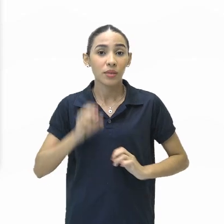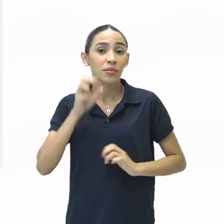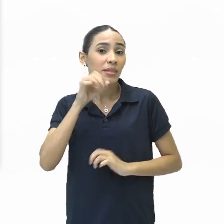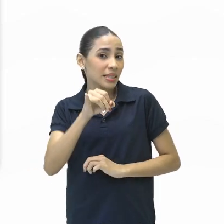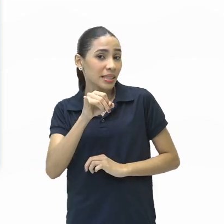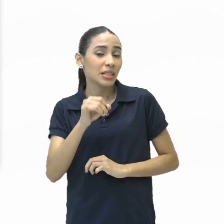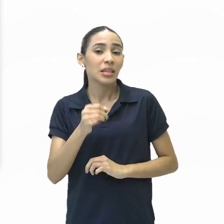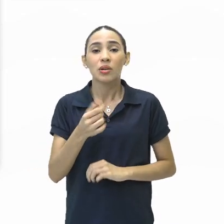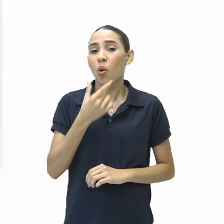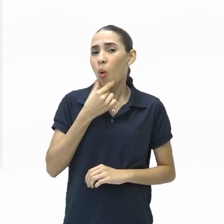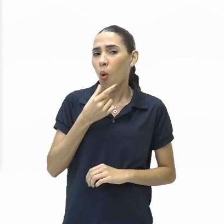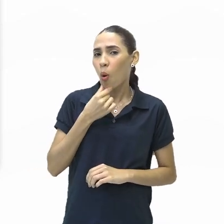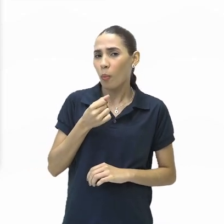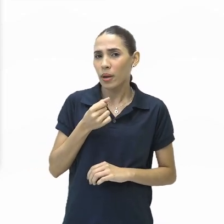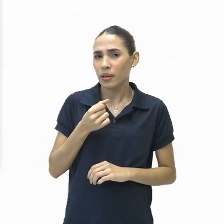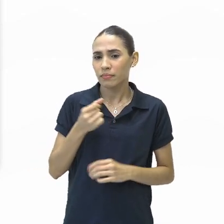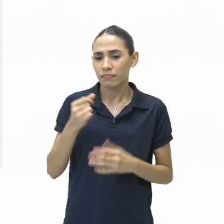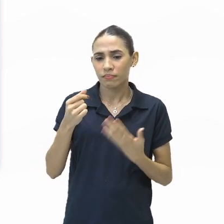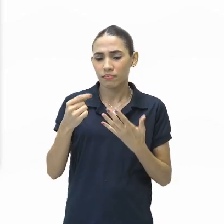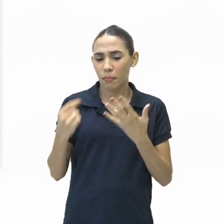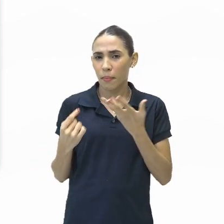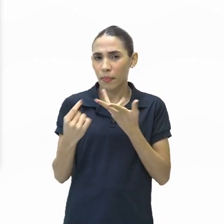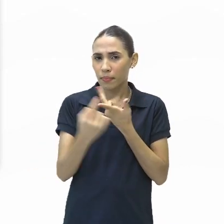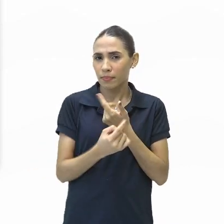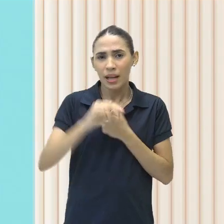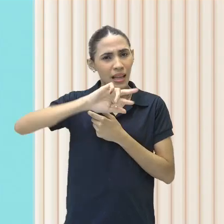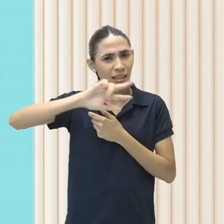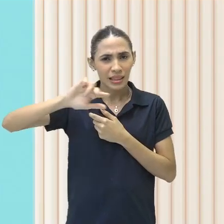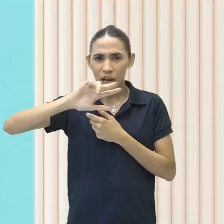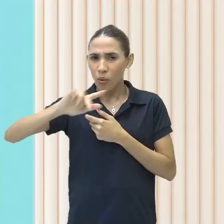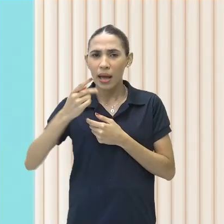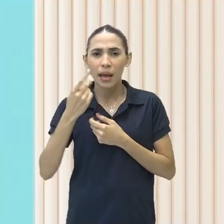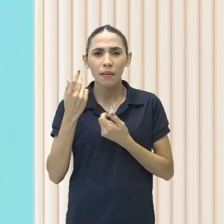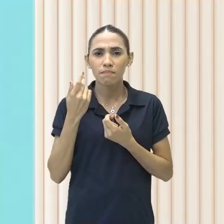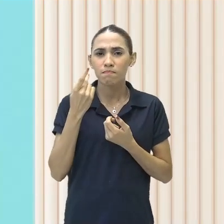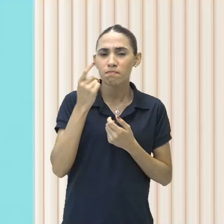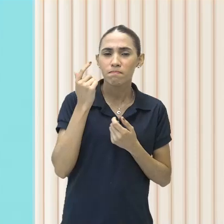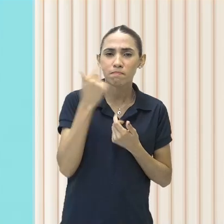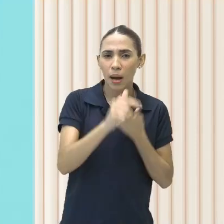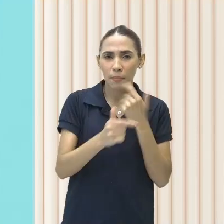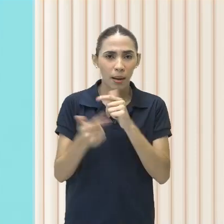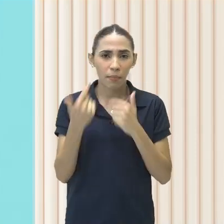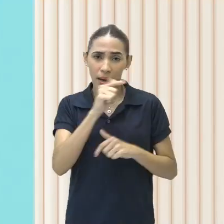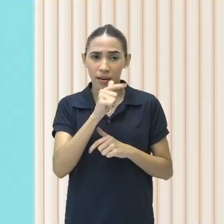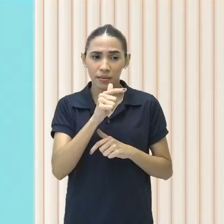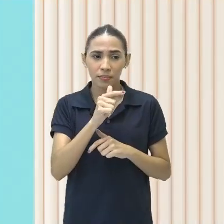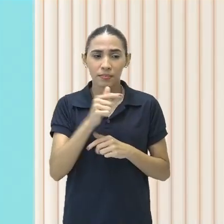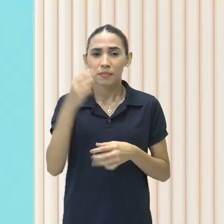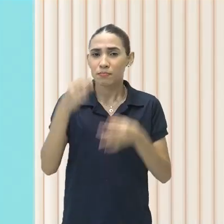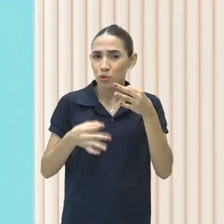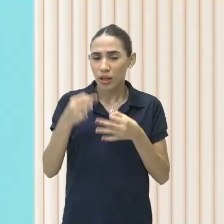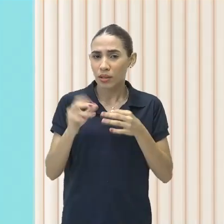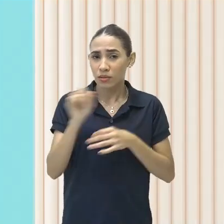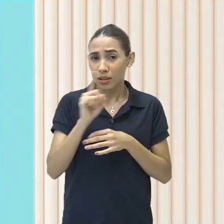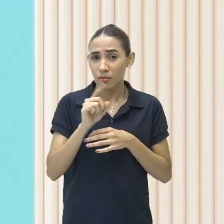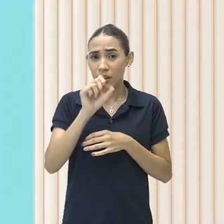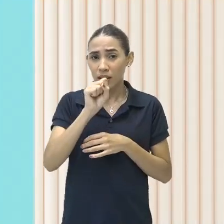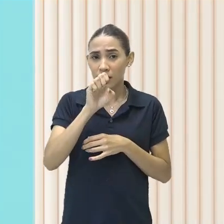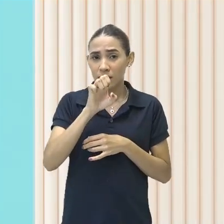homem faz isso, ele não é julgado, como a gente viu lá no Seixas. Seixas era